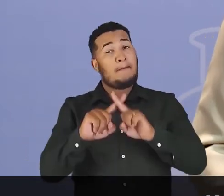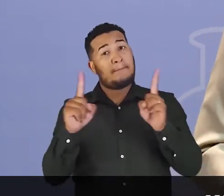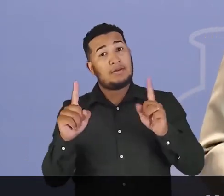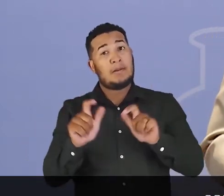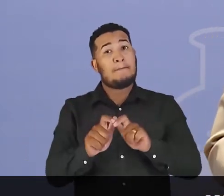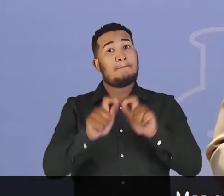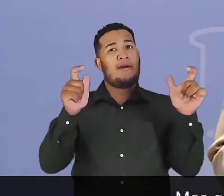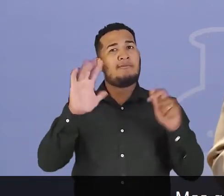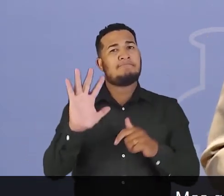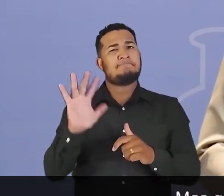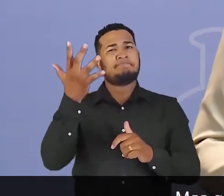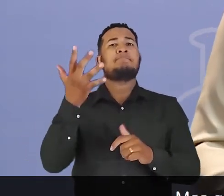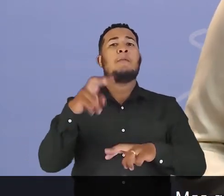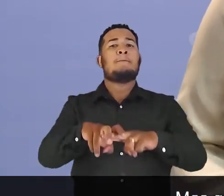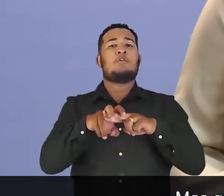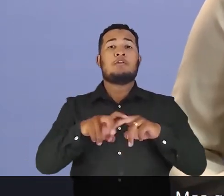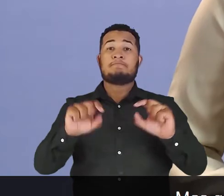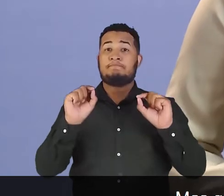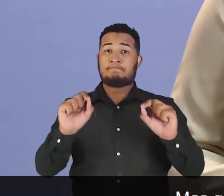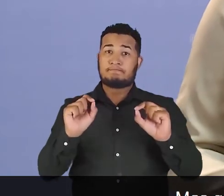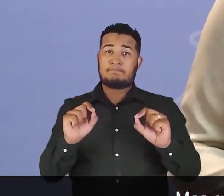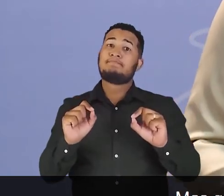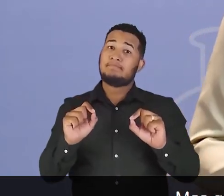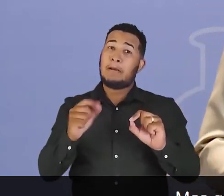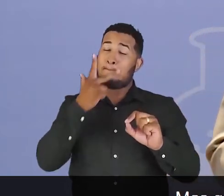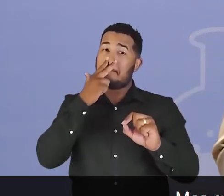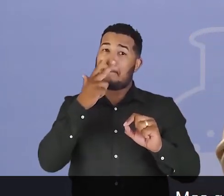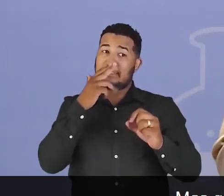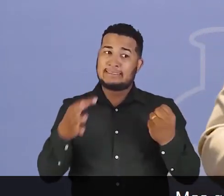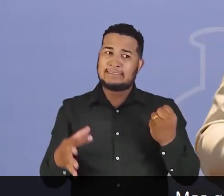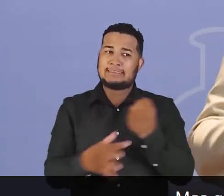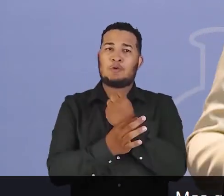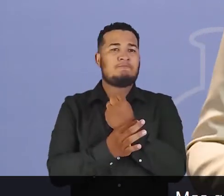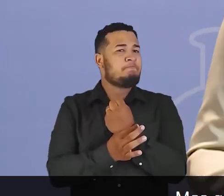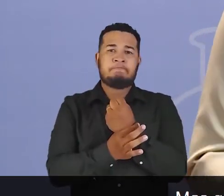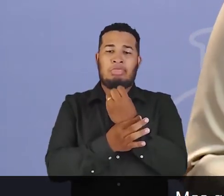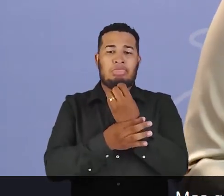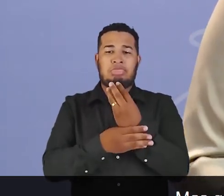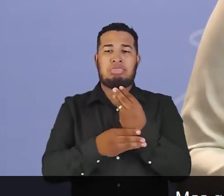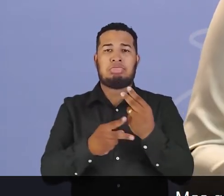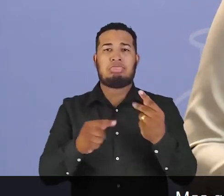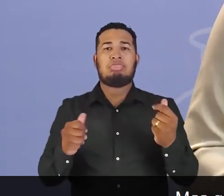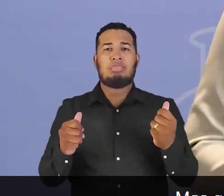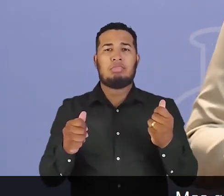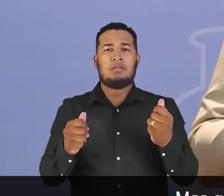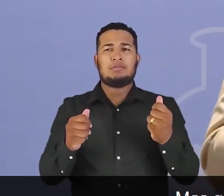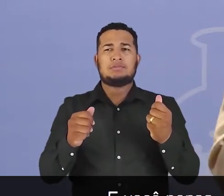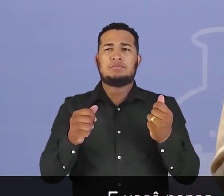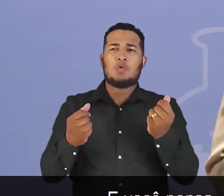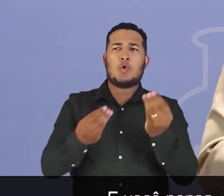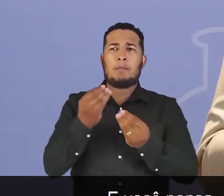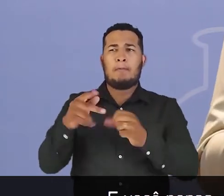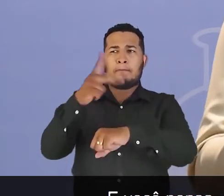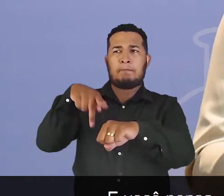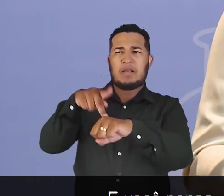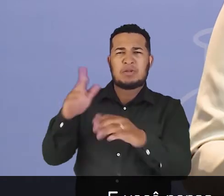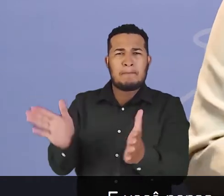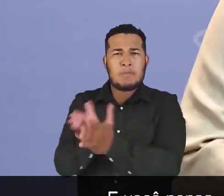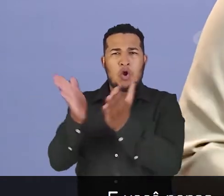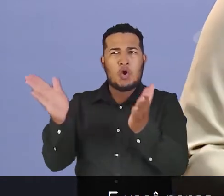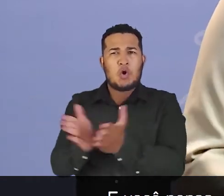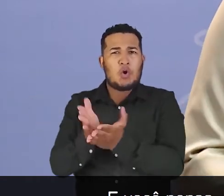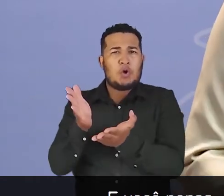tá? Mas geralmente vão ocorrer devido à insegurança do mercado. E você pensa, então é só